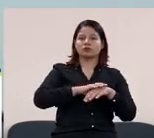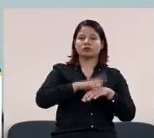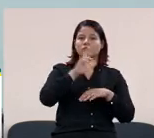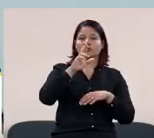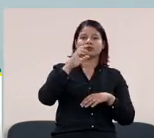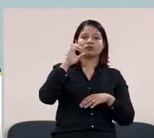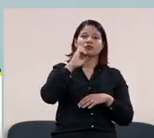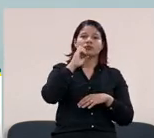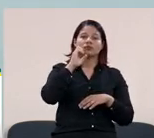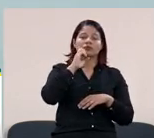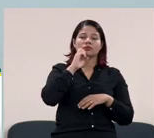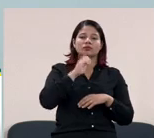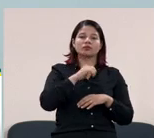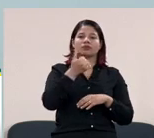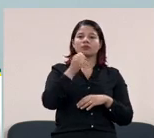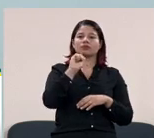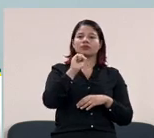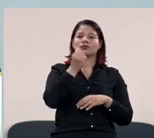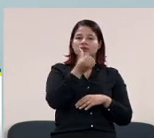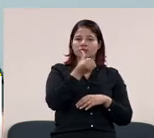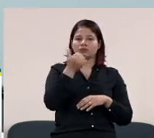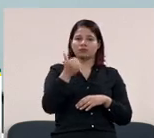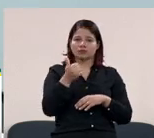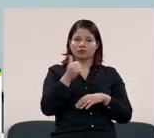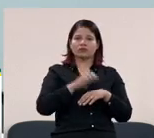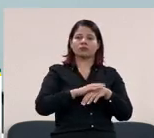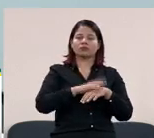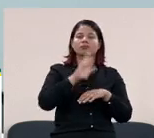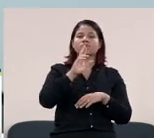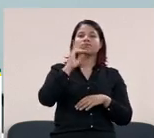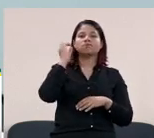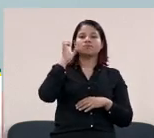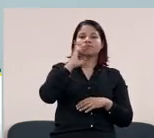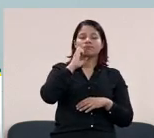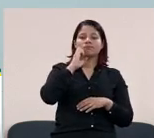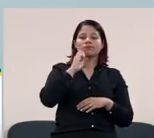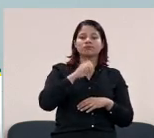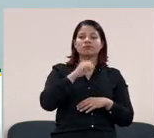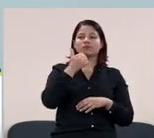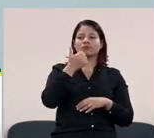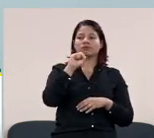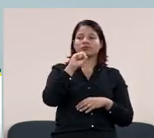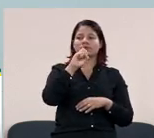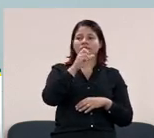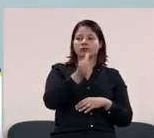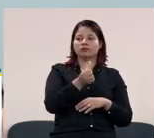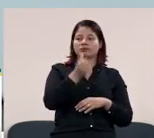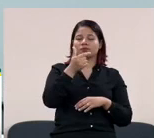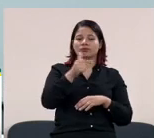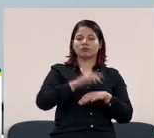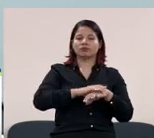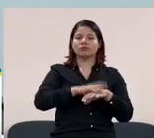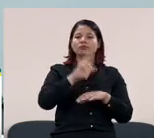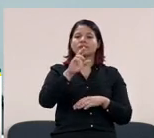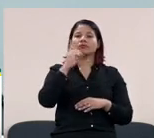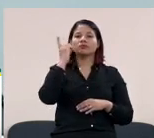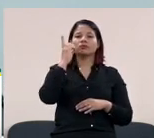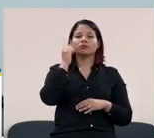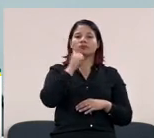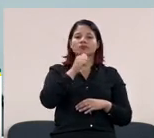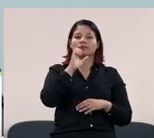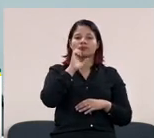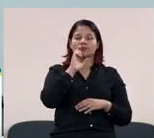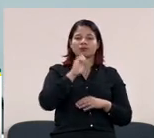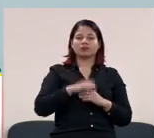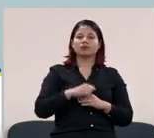indicação 1861, de autoria do deputado Edna Alzeia, indicação 1862, de autoria do deputado Edna Alzeia, indicação 1863,